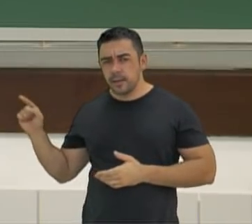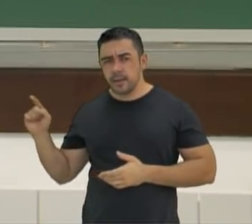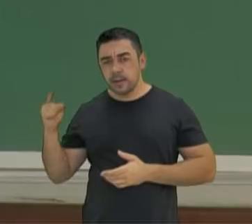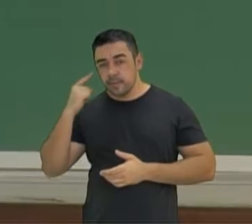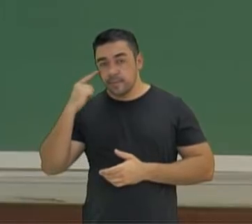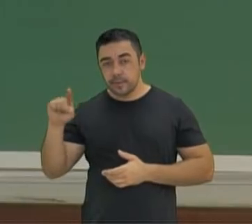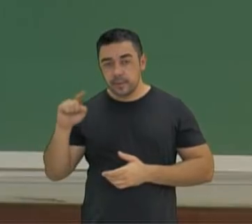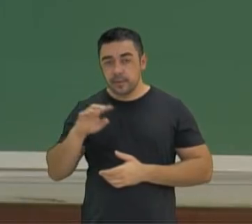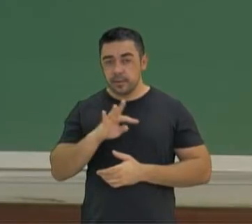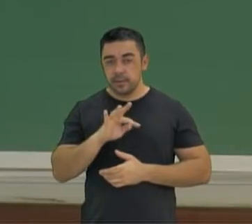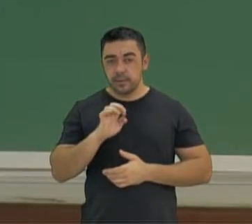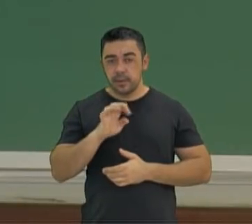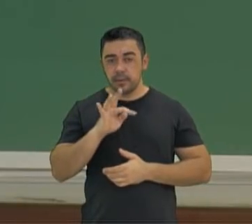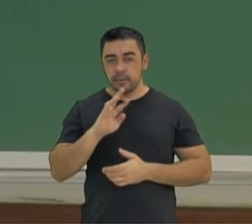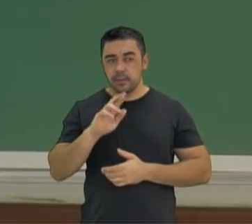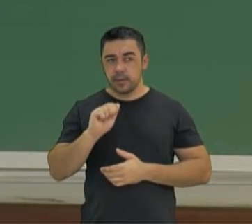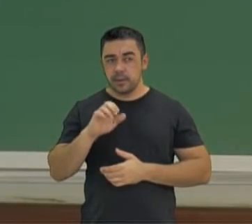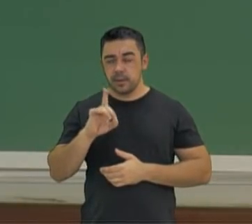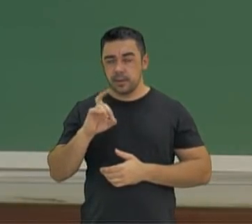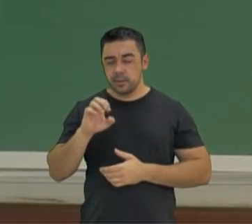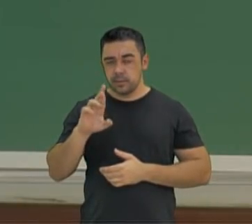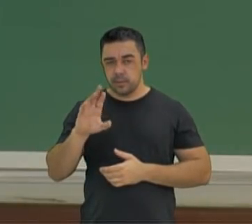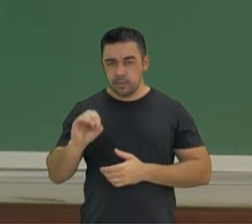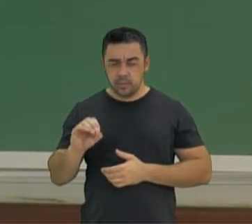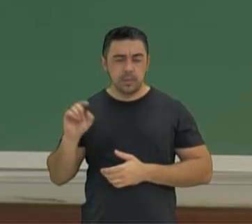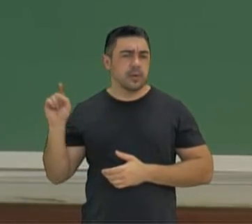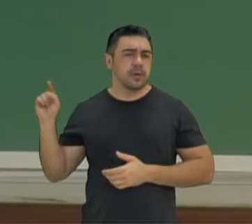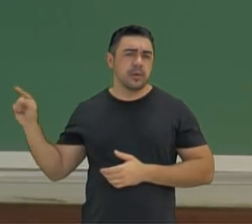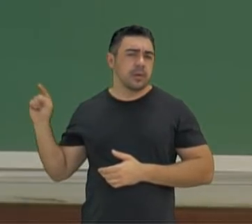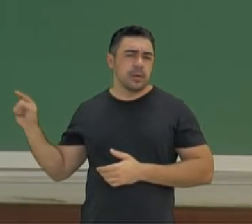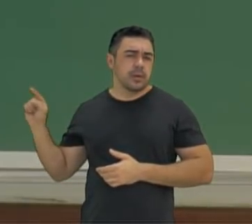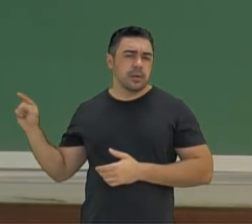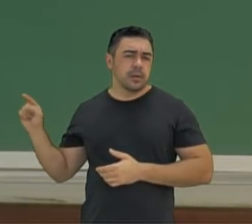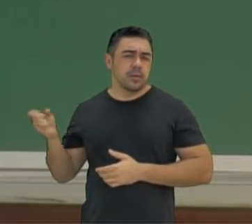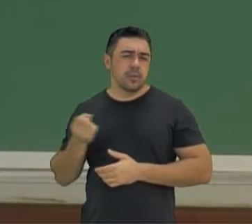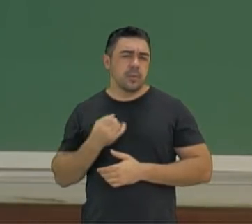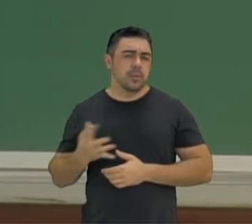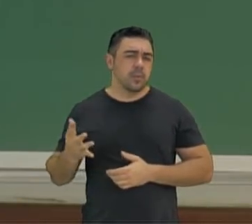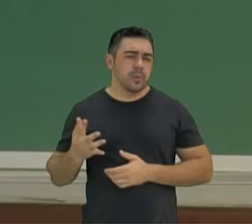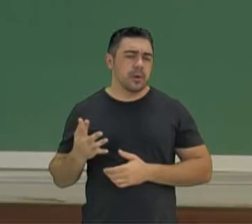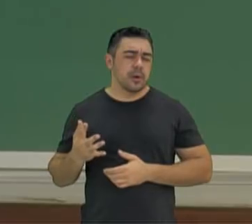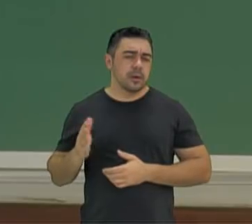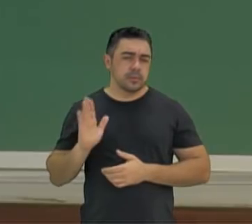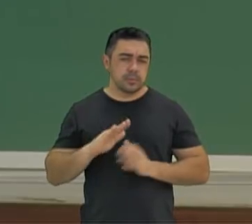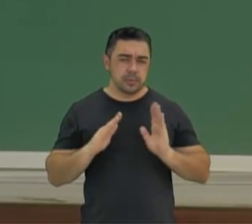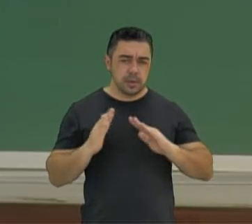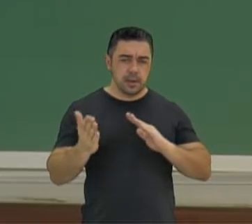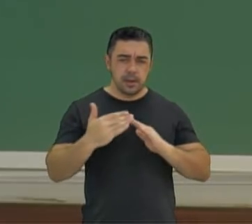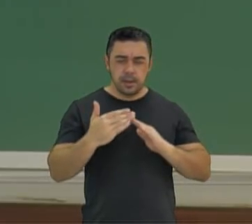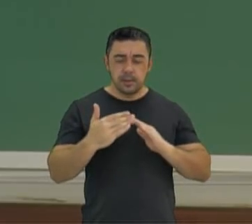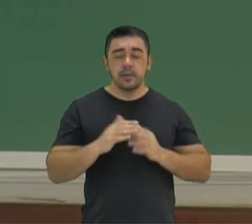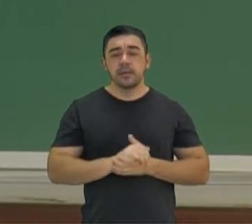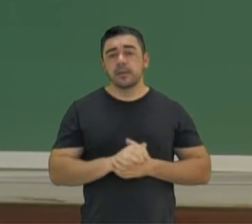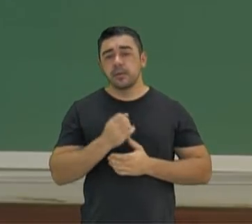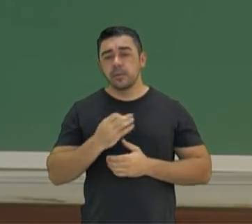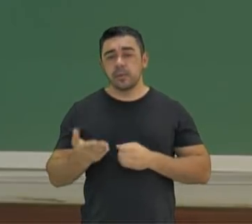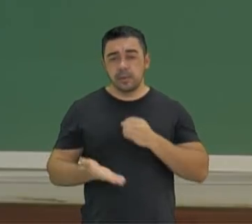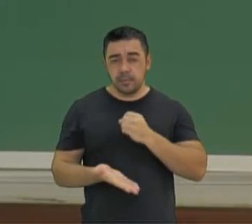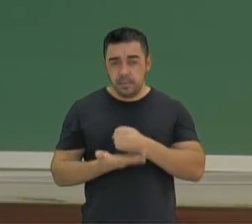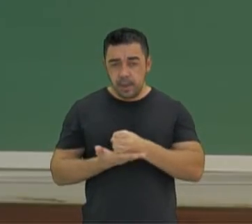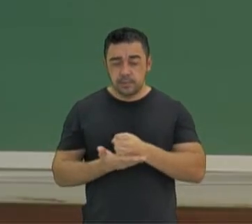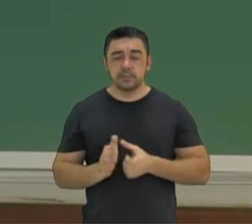nosso tetraedro, essa pirâmide aqui, tem quantas faces laterais, quantas